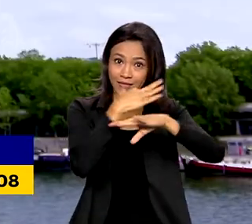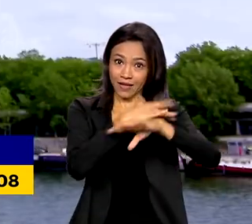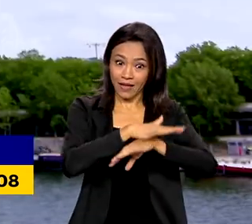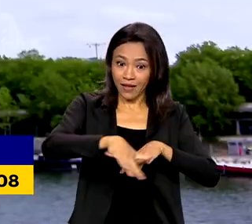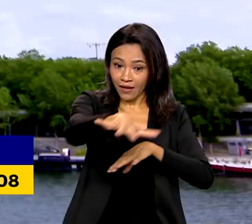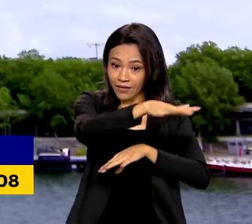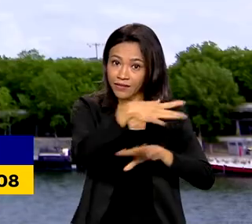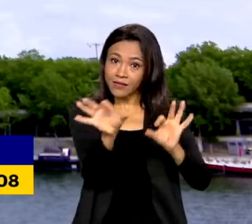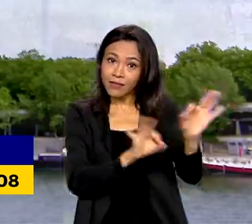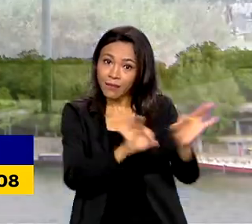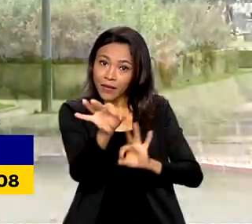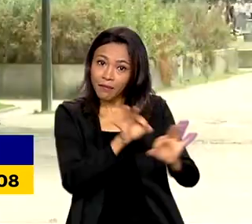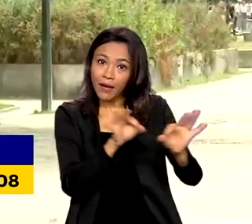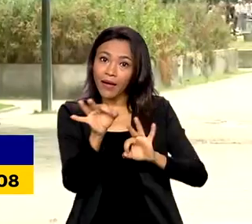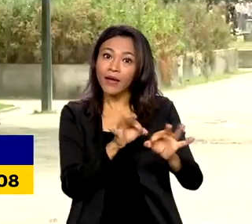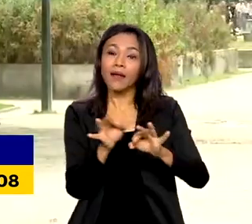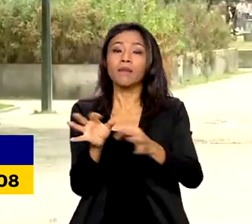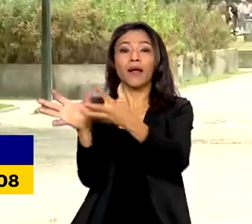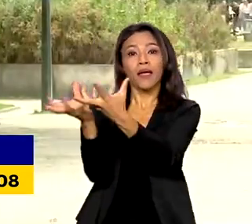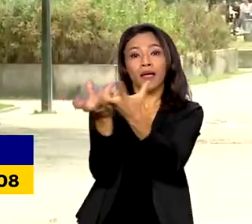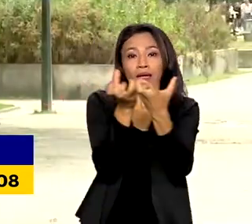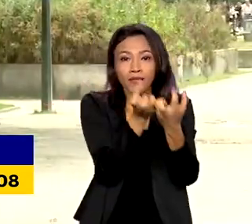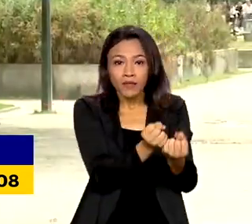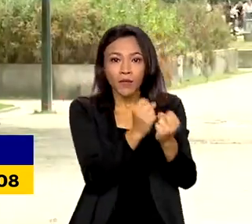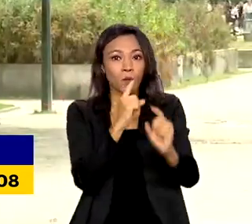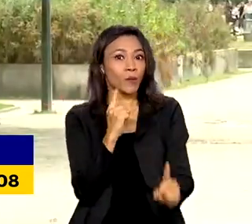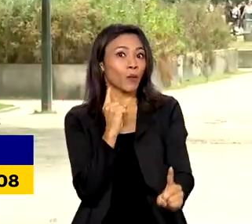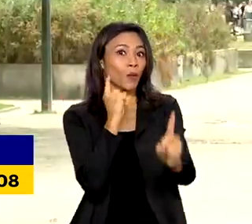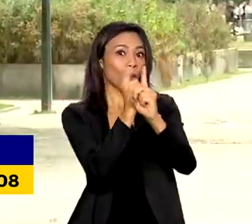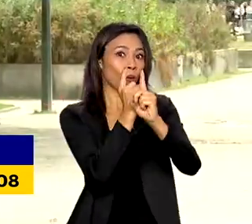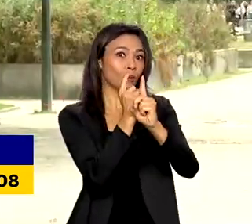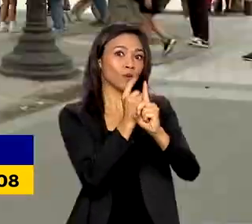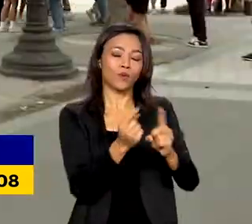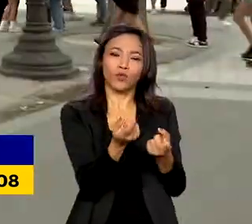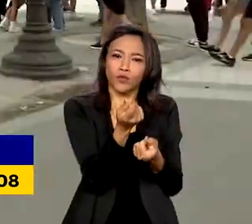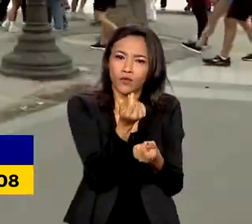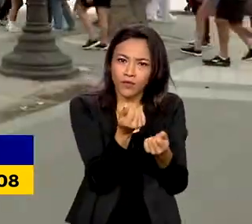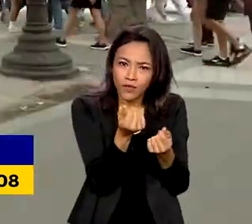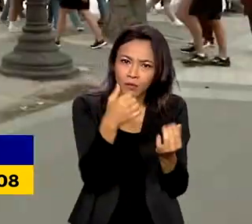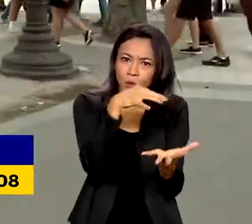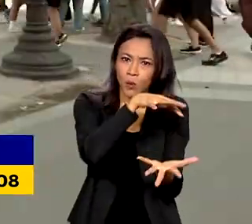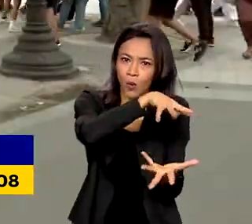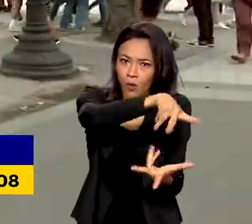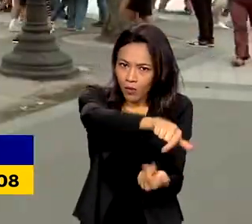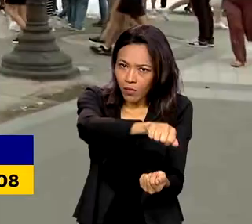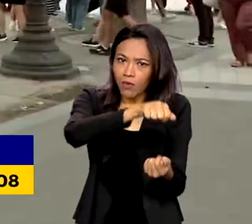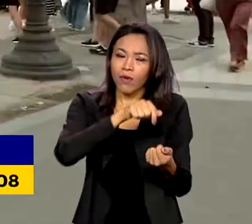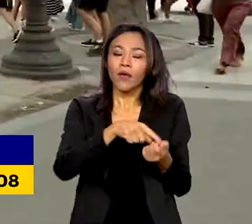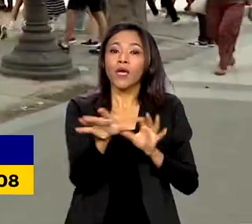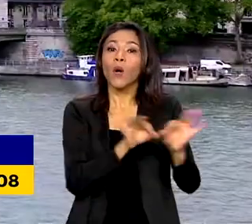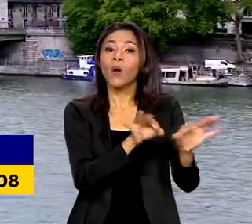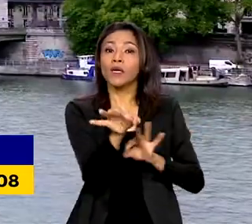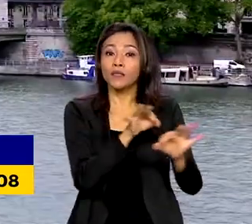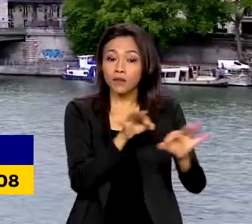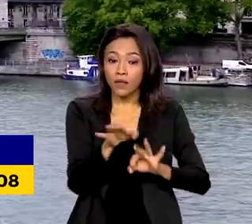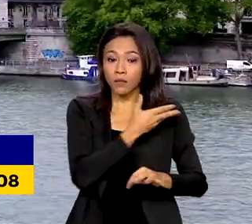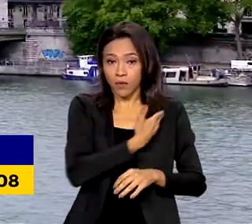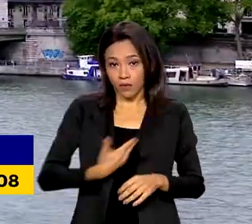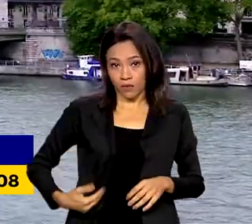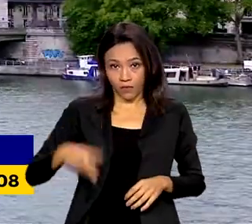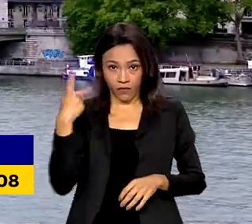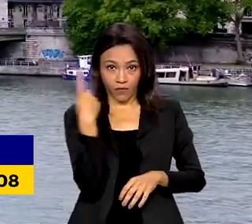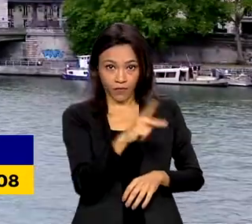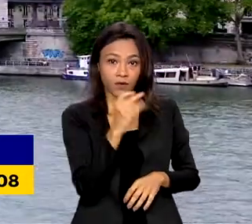prepara para receber a cúpula Novo Pacto Global de Financiamento, um evento organizado pelo governo francês que